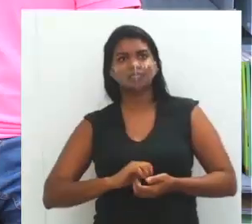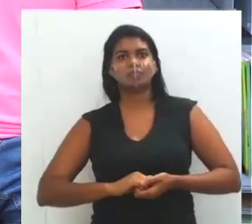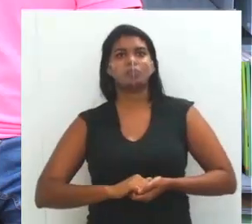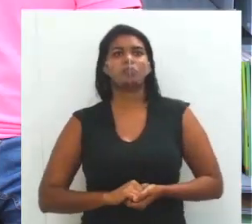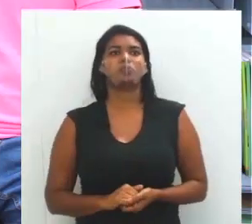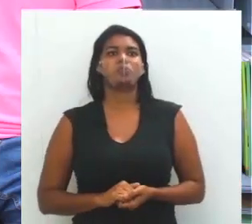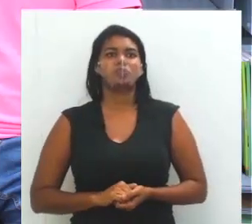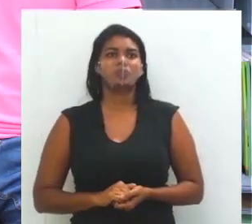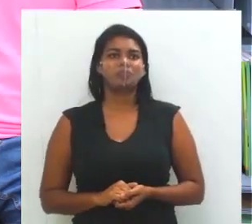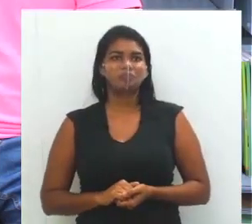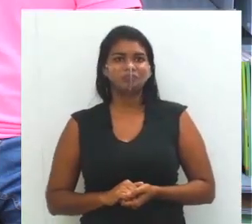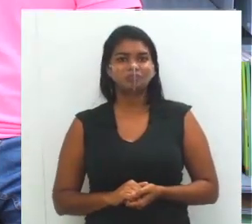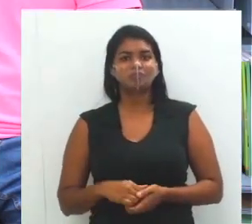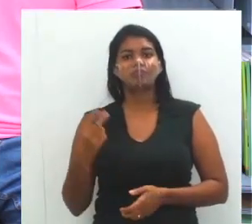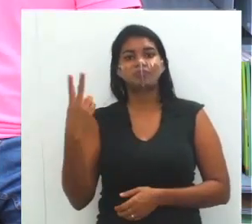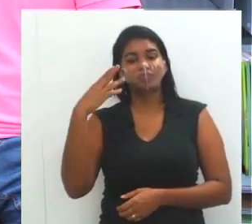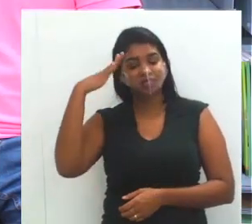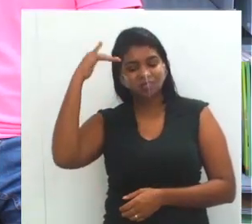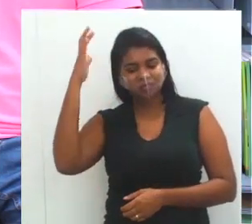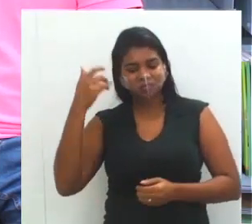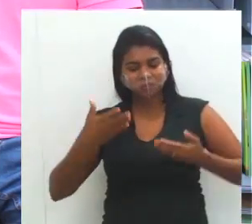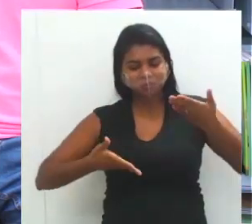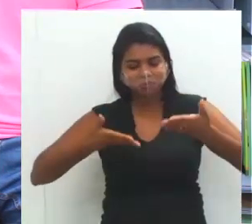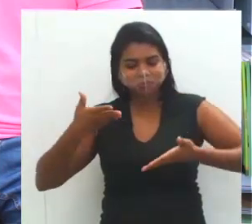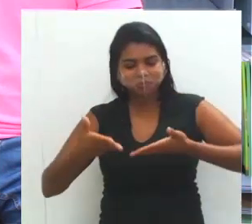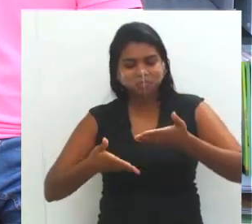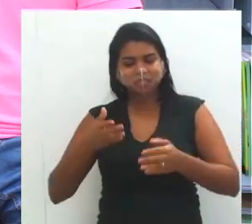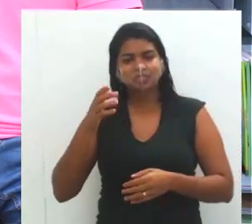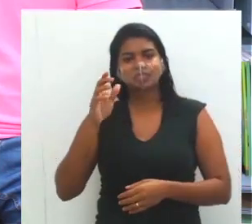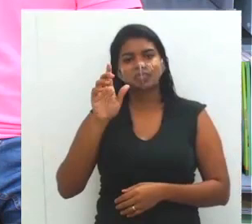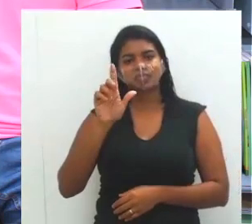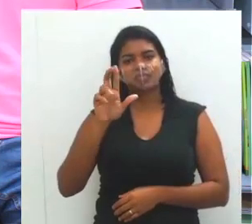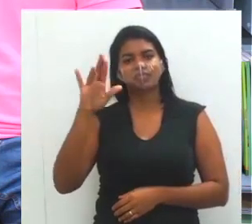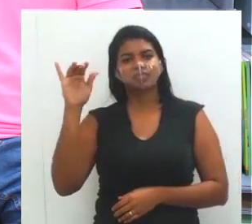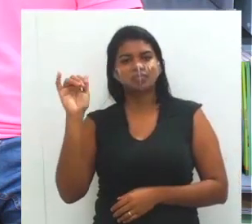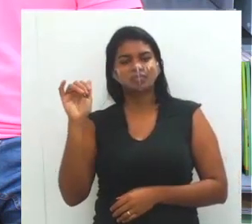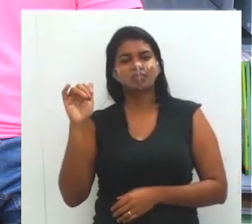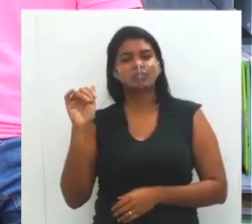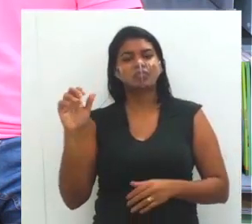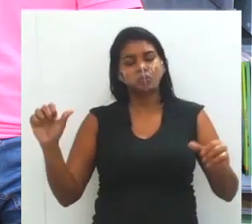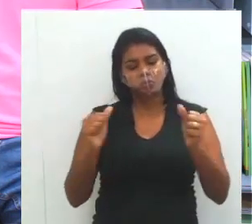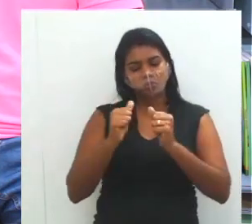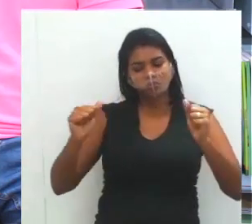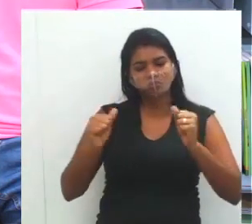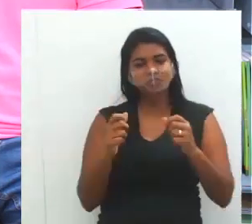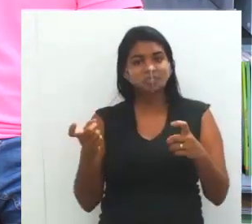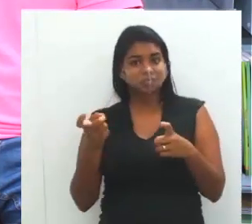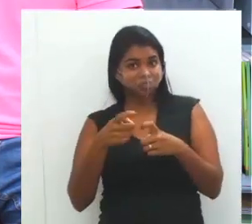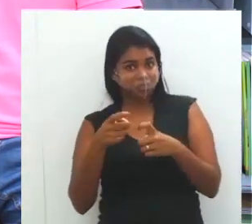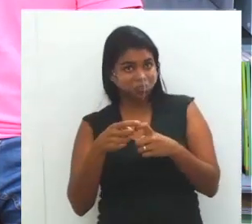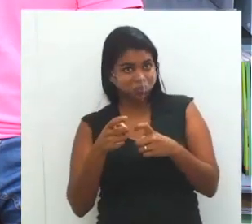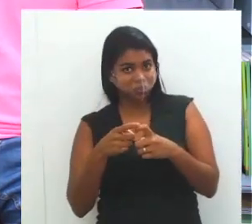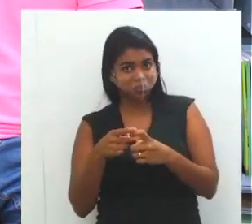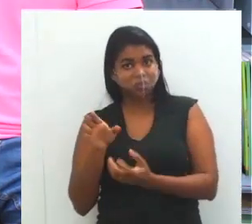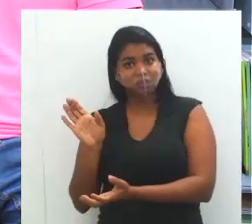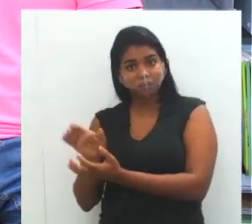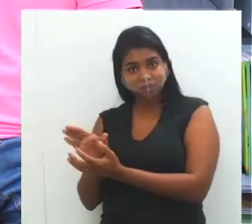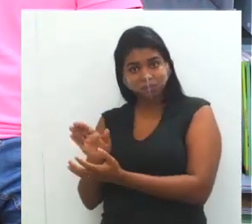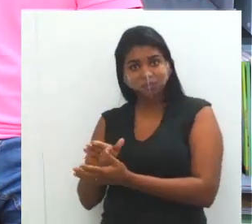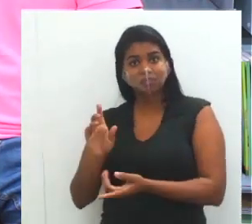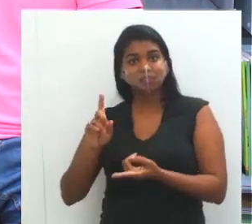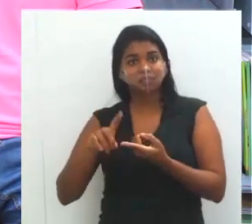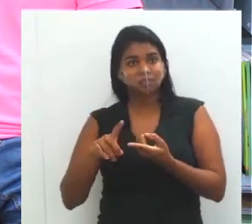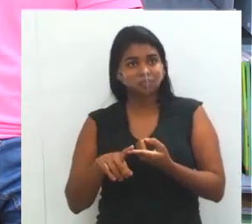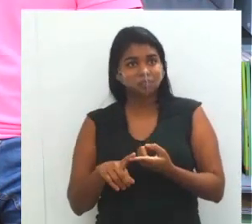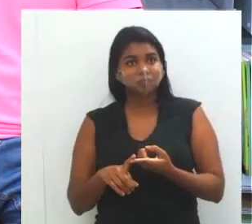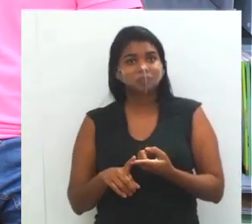Humberto Teixeira e Zé Dantas, os dois grandes parceiros de Luiz Gonzaga. Então o médico pernambucano, Zé Dantas,